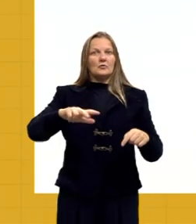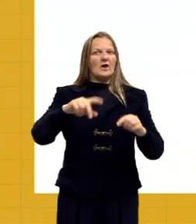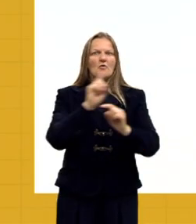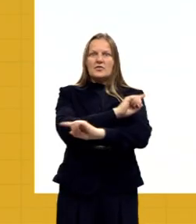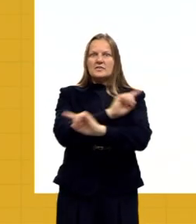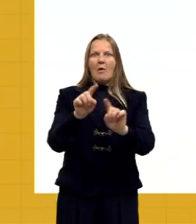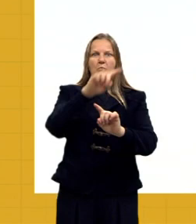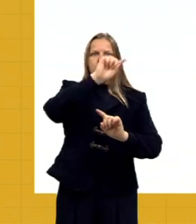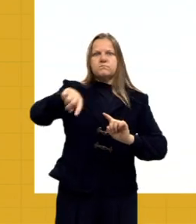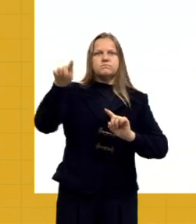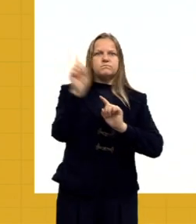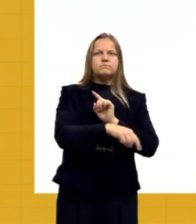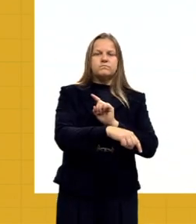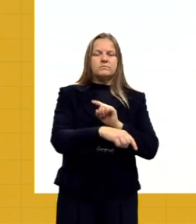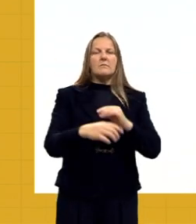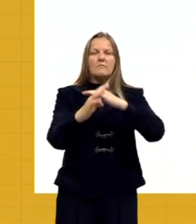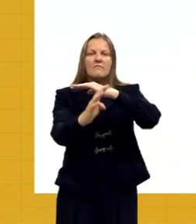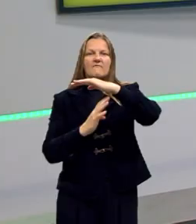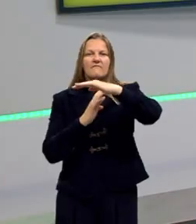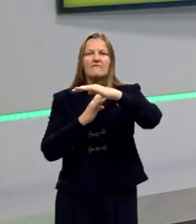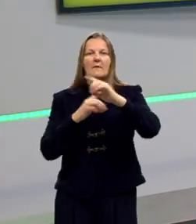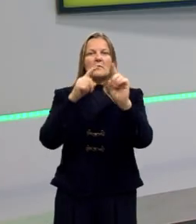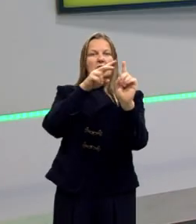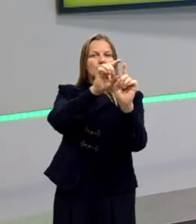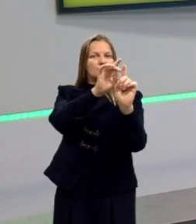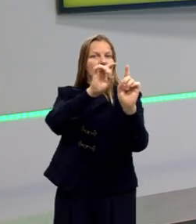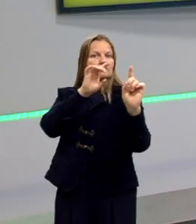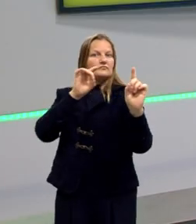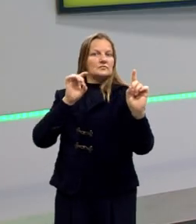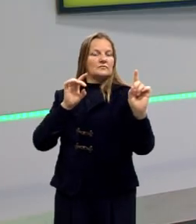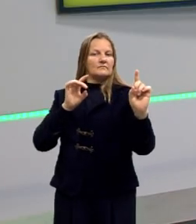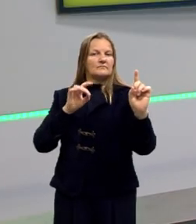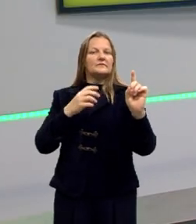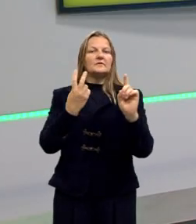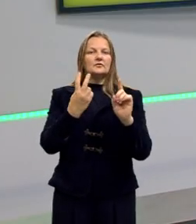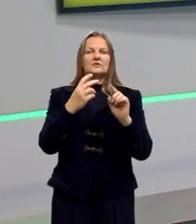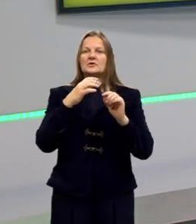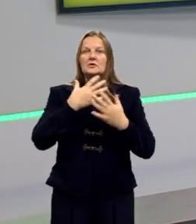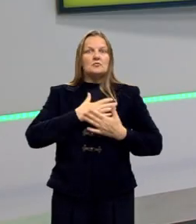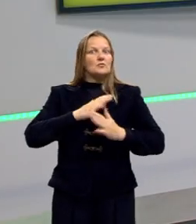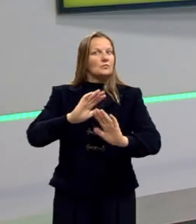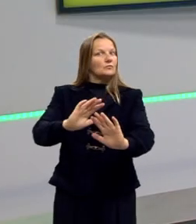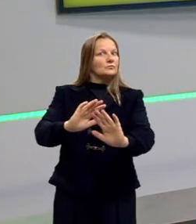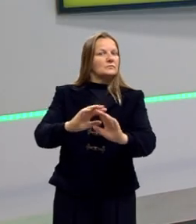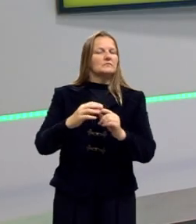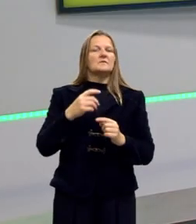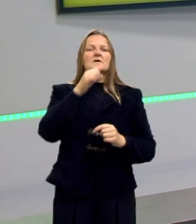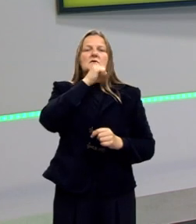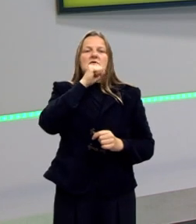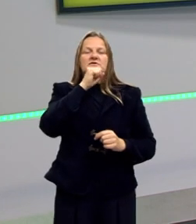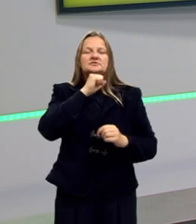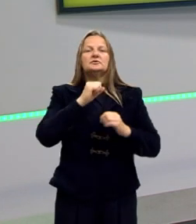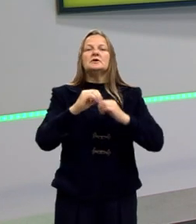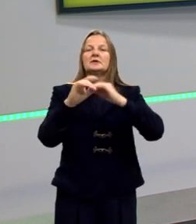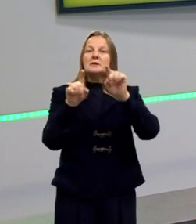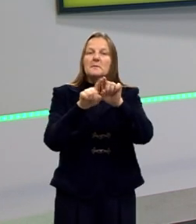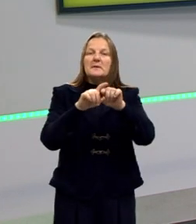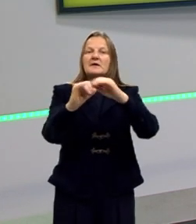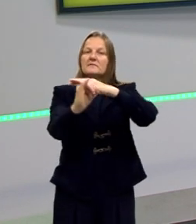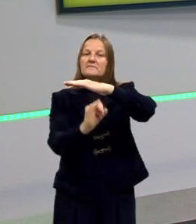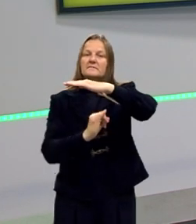toda essa questão aí relacionada né achei uma fobia E aí Traz 22 aqui vai ter uma a mulher imigração também